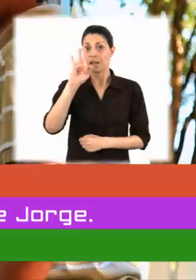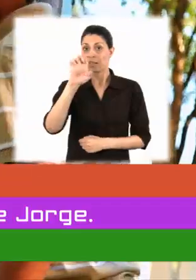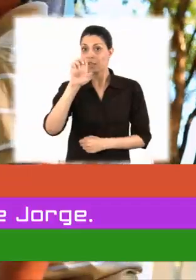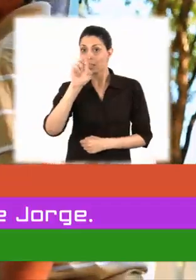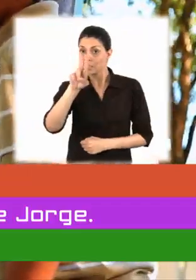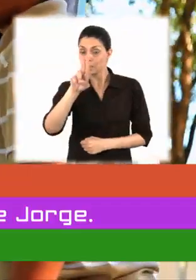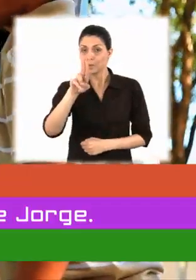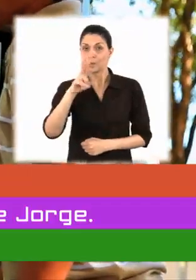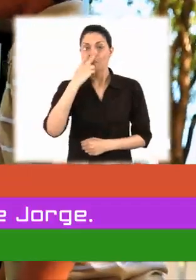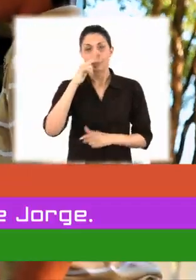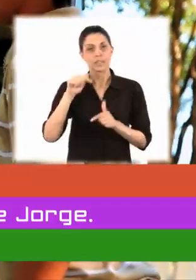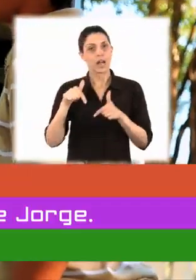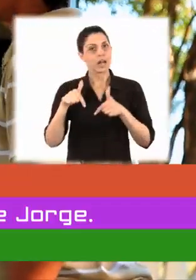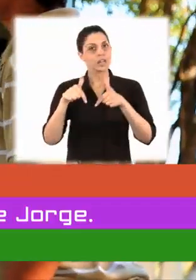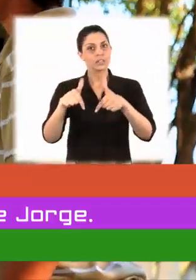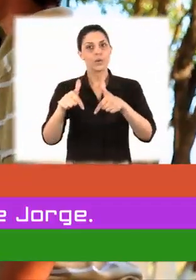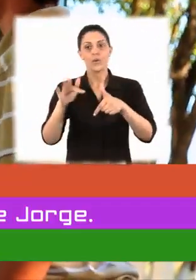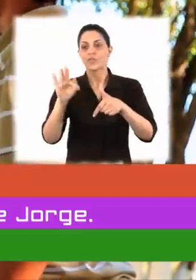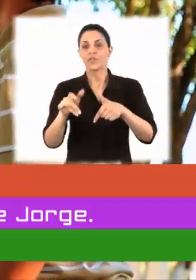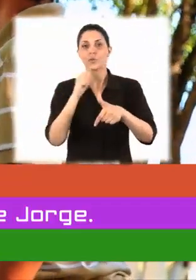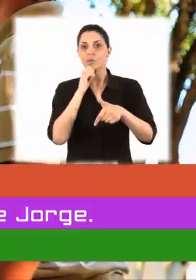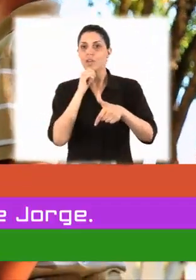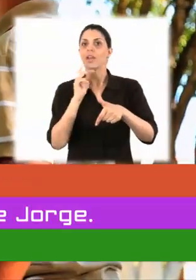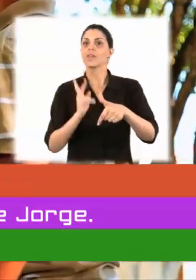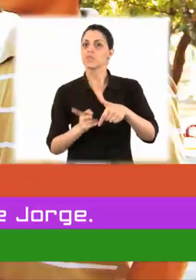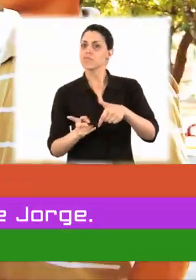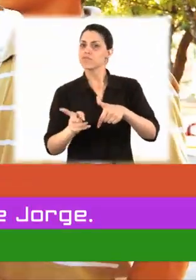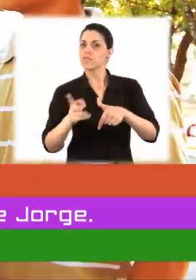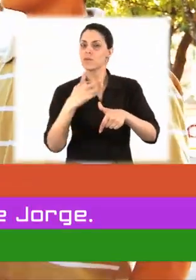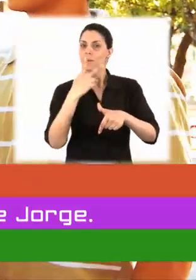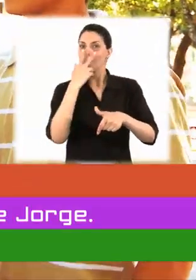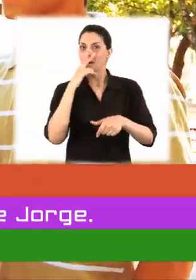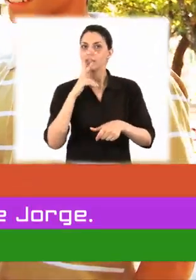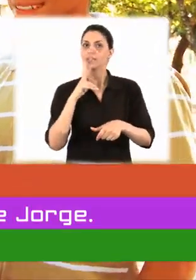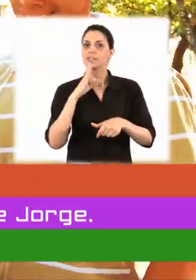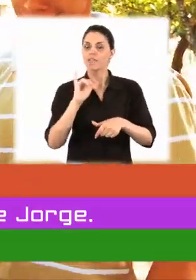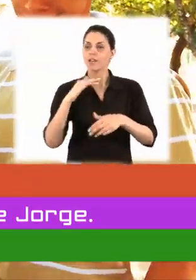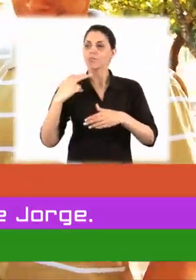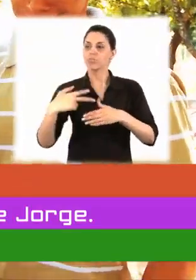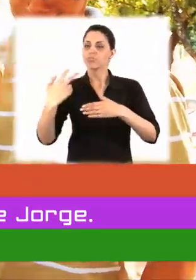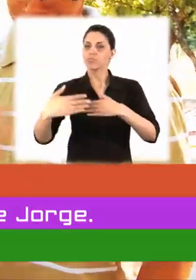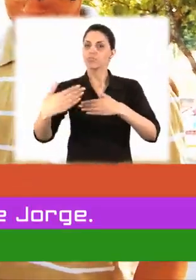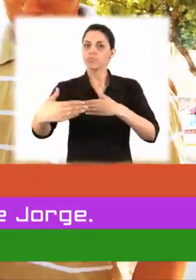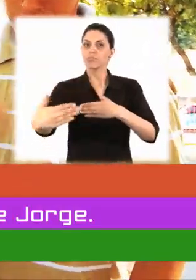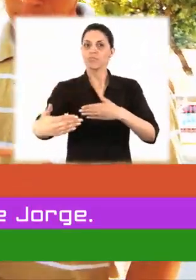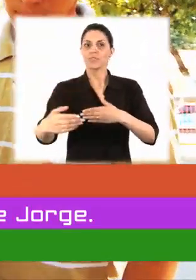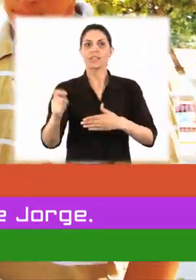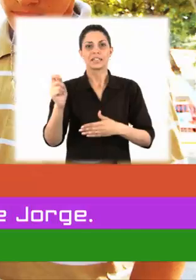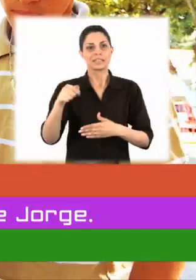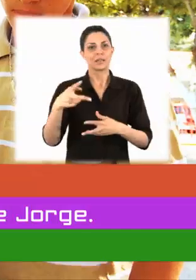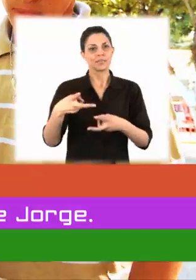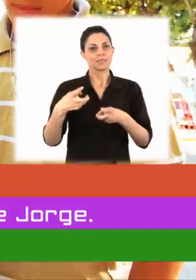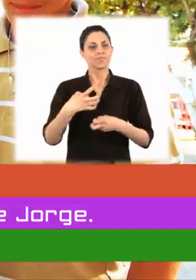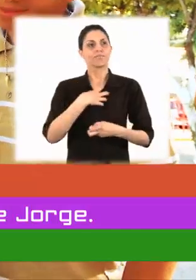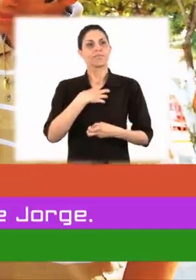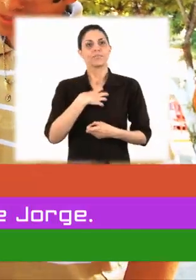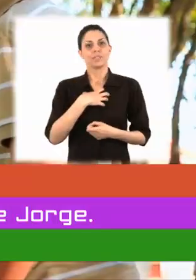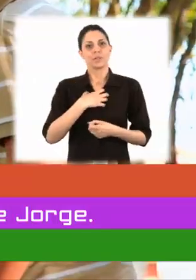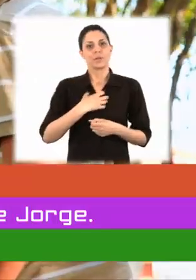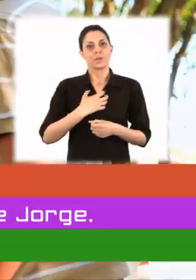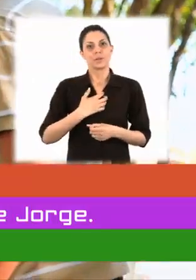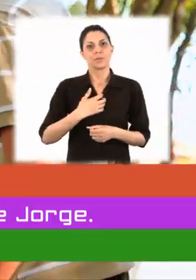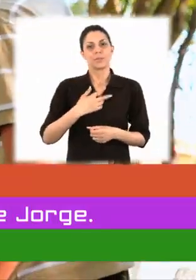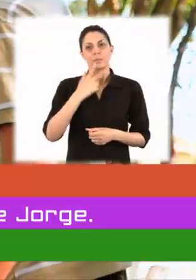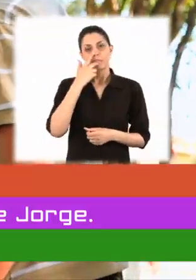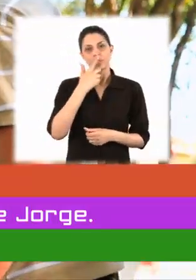Porque esse verbo batendo dá uma ideia de que a ação não terminou, né? Parece que vai continuar acontecendo mais coisa, né?